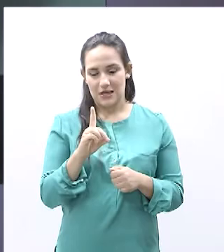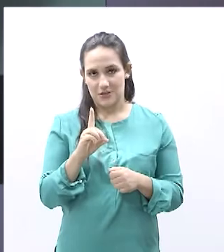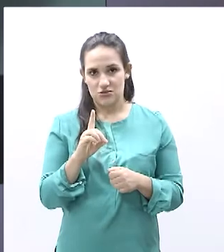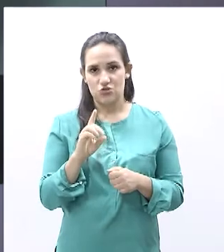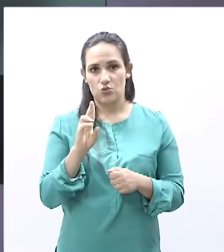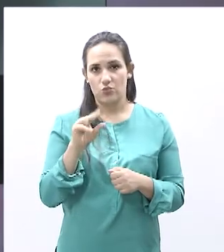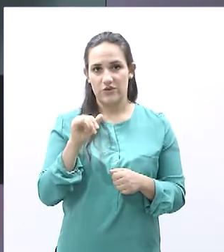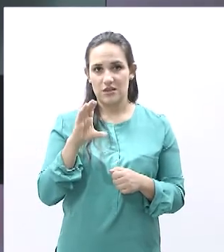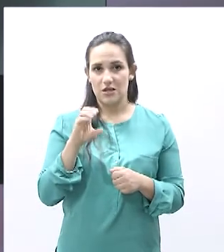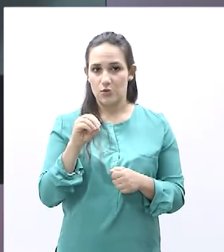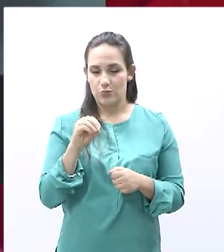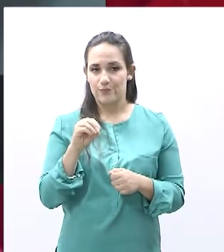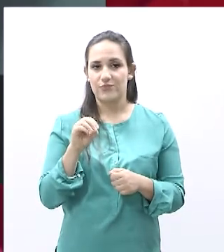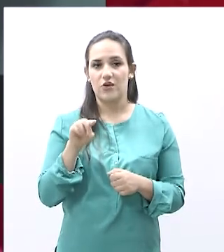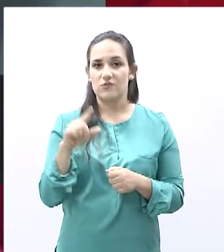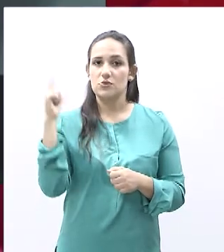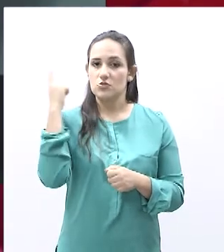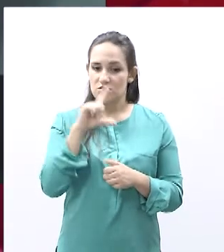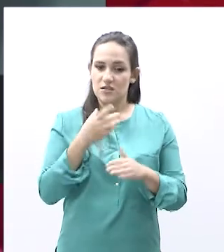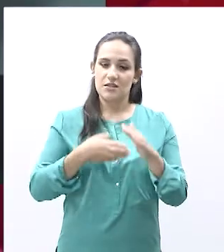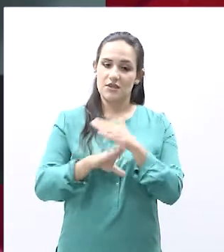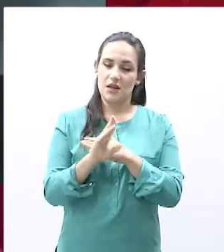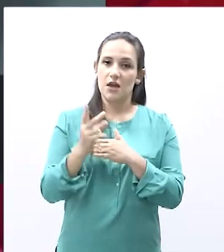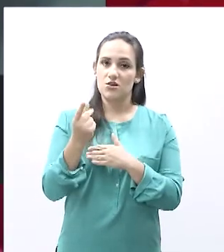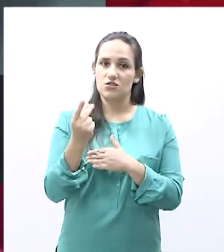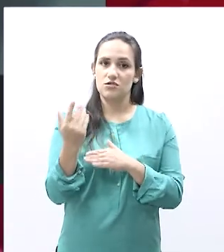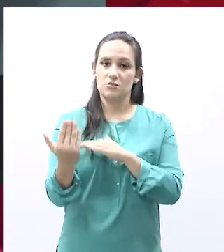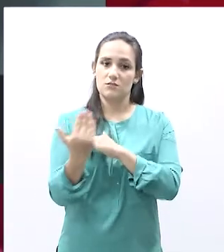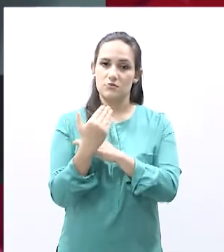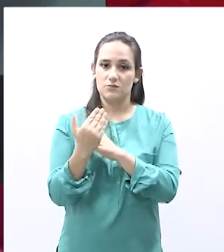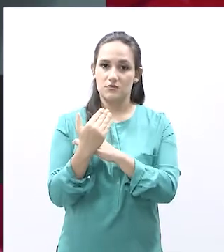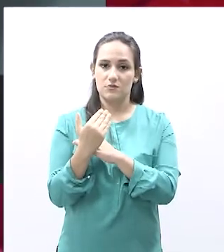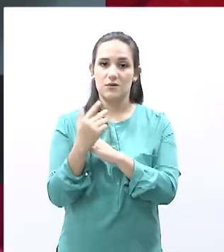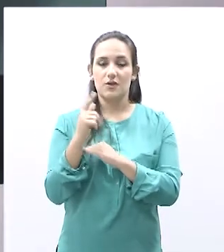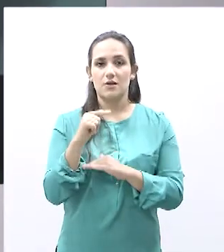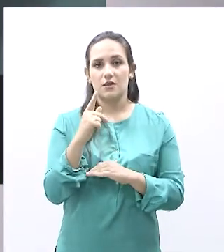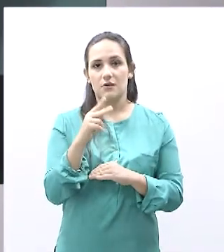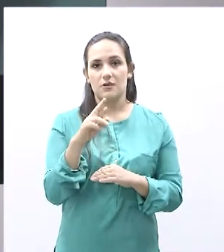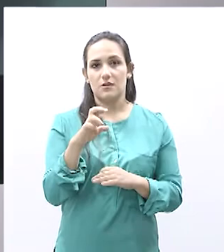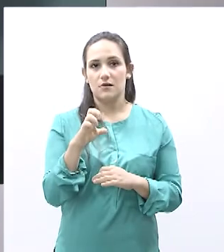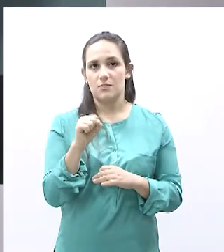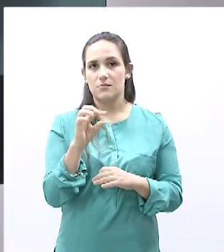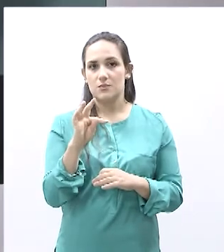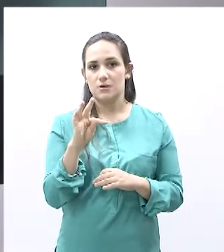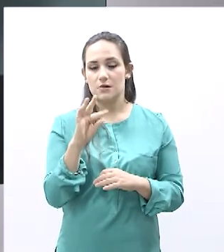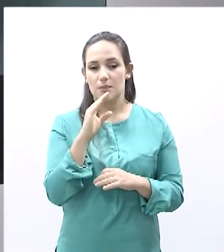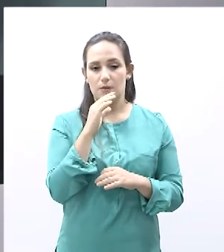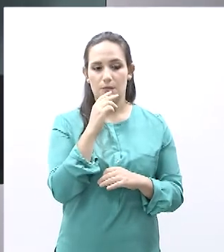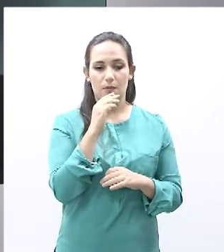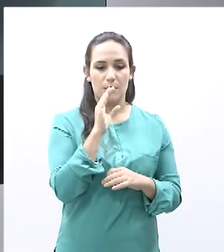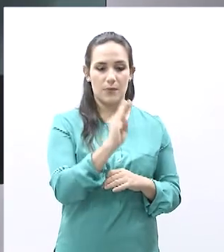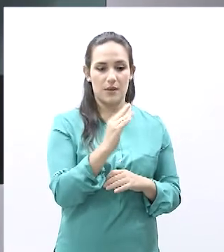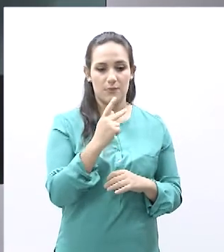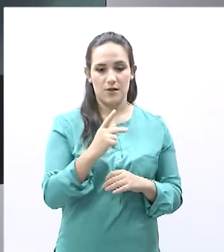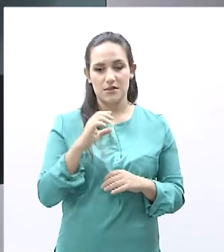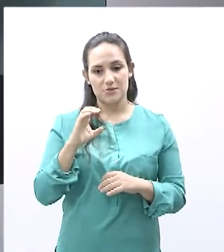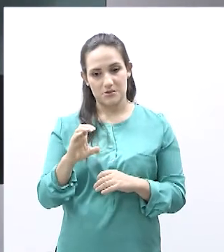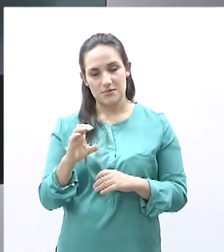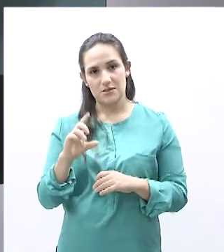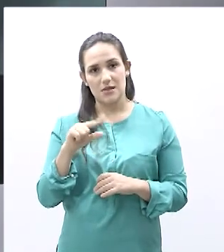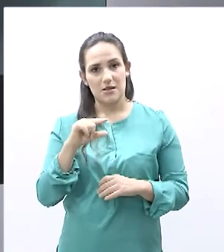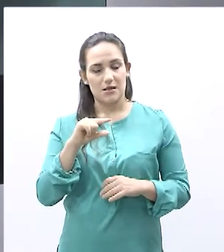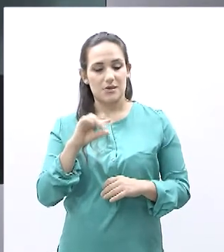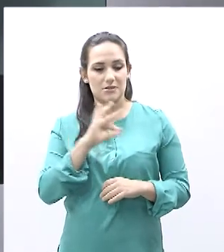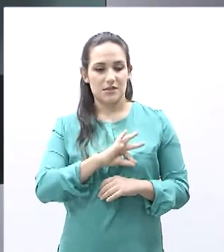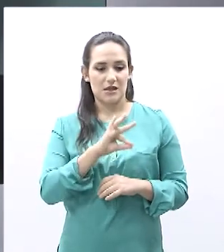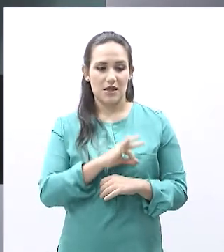inscrição no CAD único, para ter acesso ao benefício de prestação continuada, que é o BPC-Loas, que é de um salário